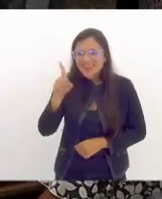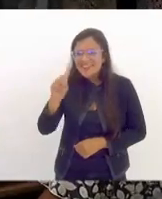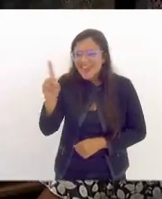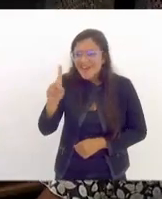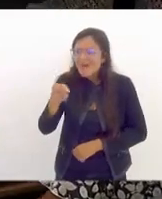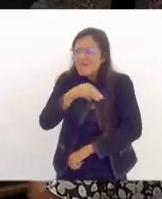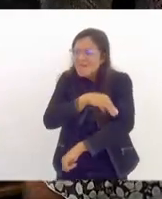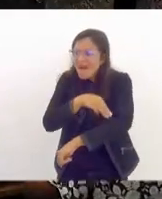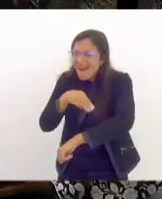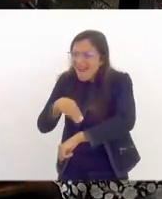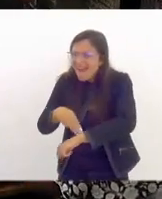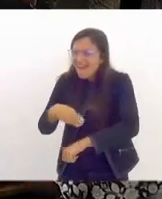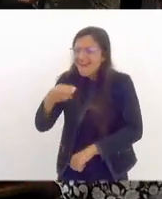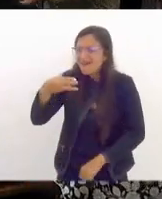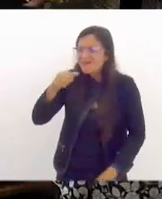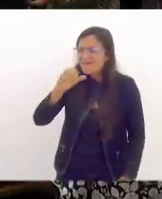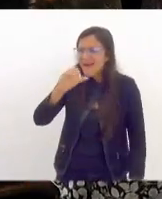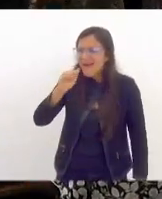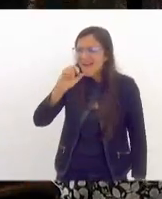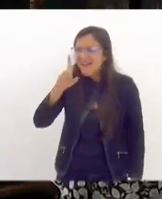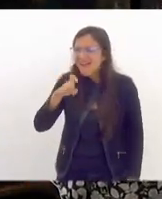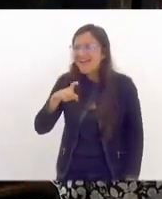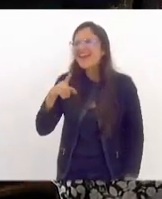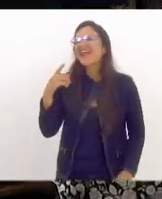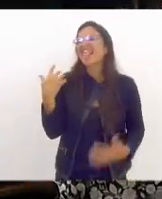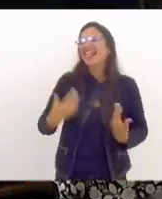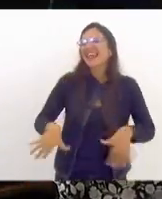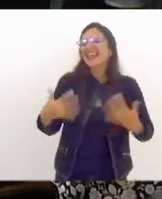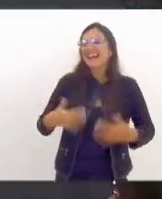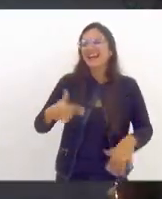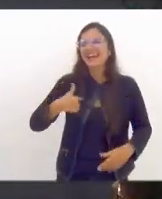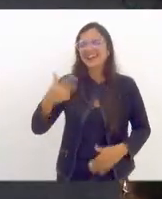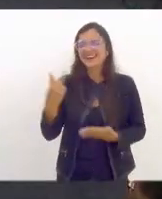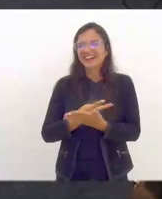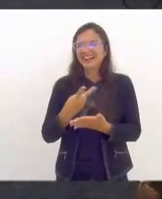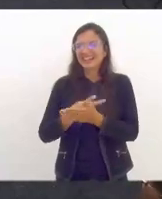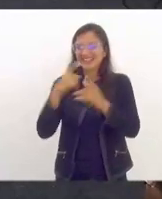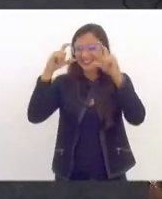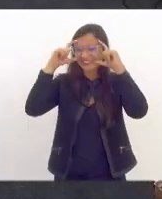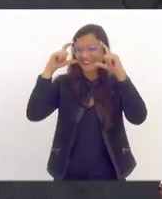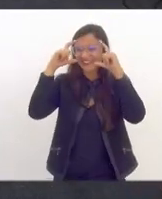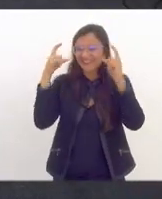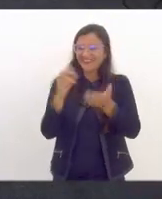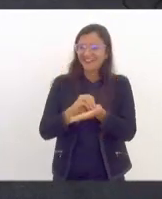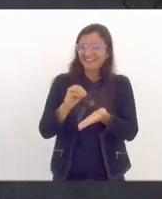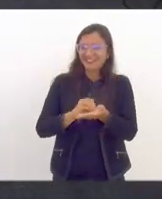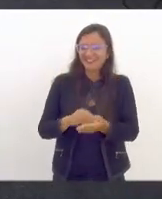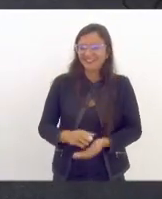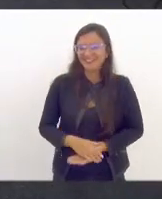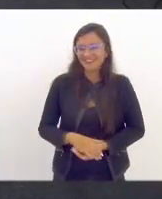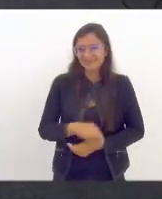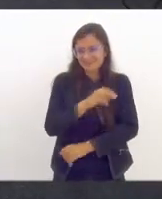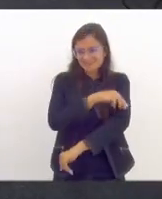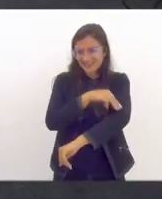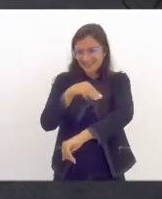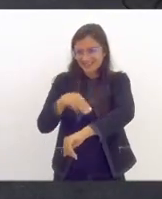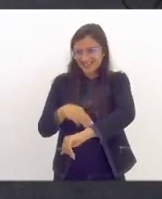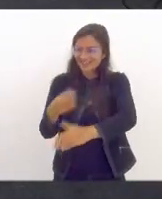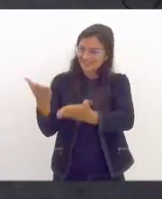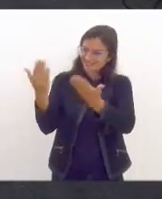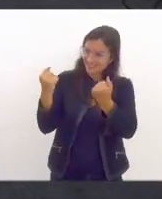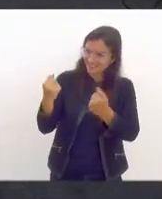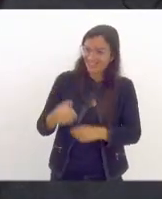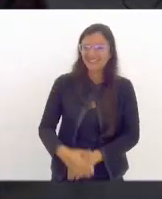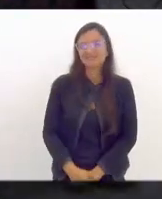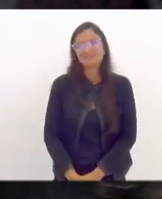não gente tá precisando de óculos Escola Municipal de dança de Macaé Olha aí cadê